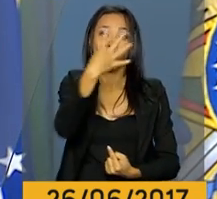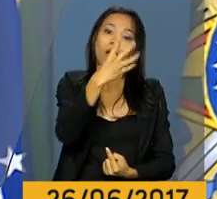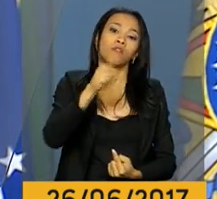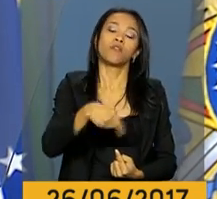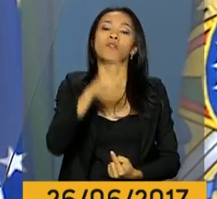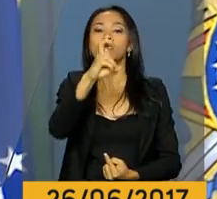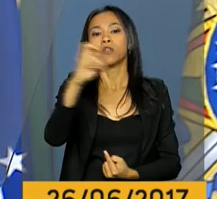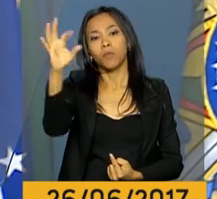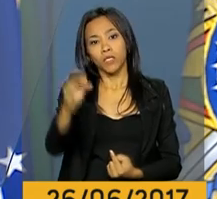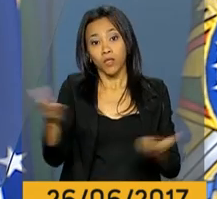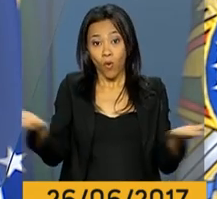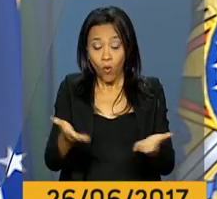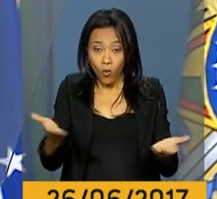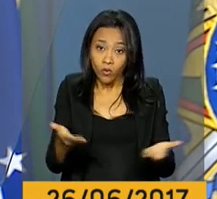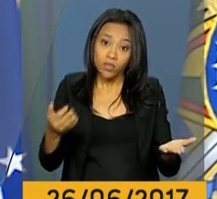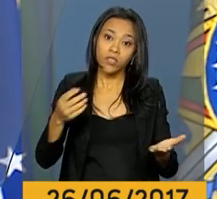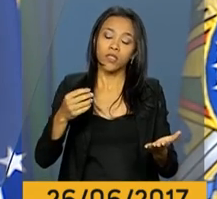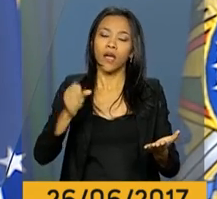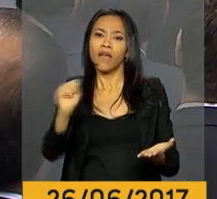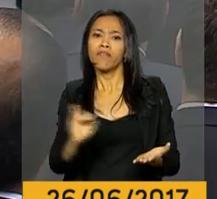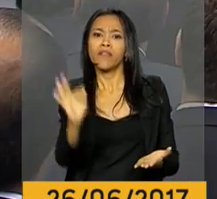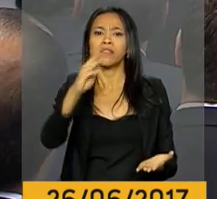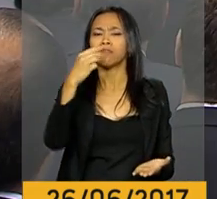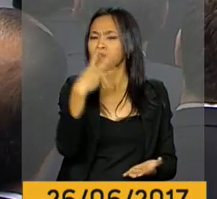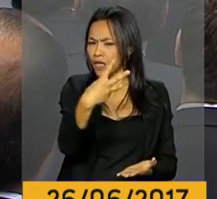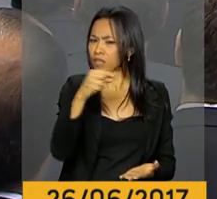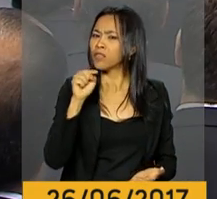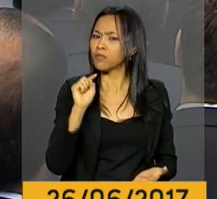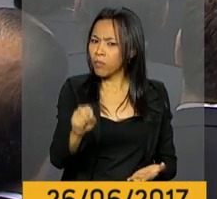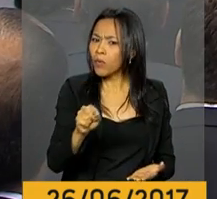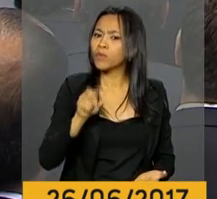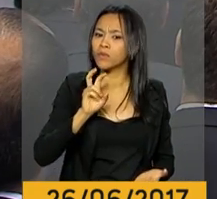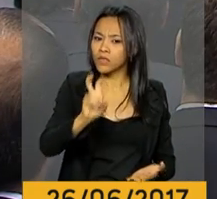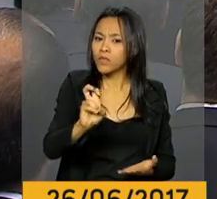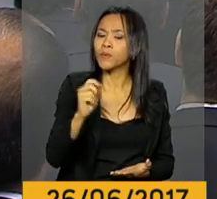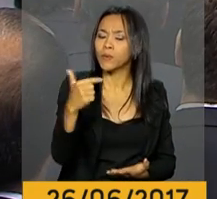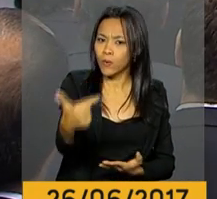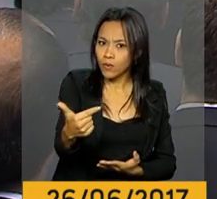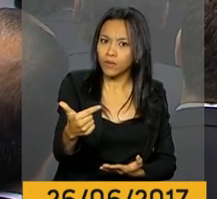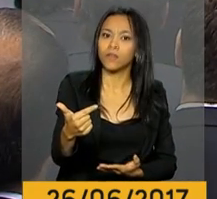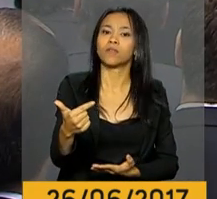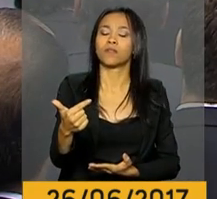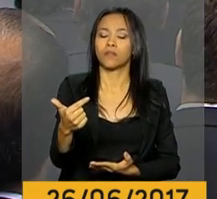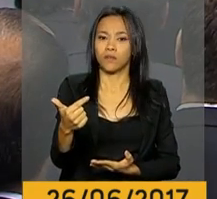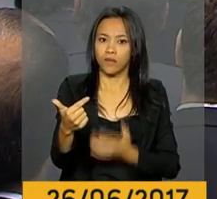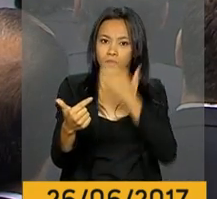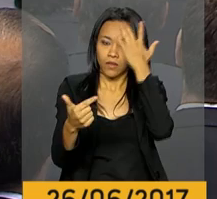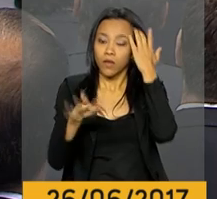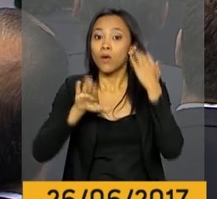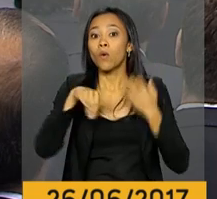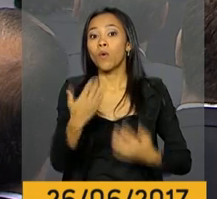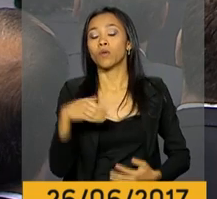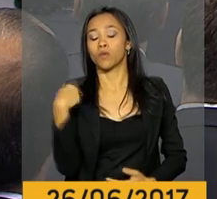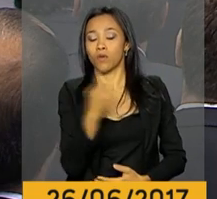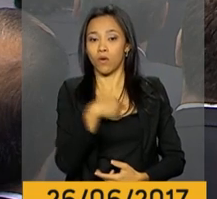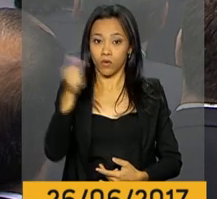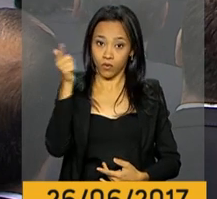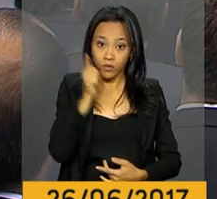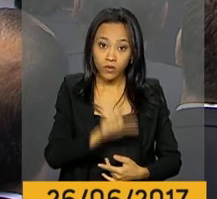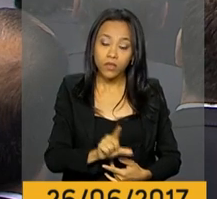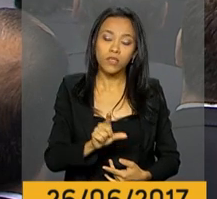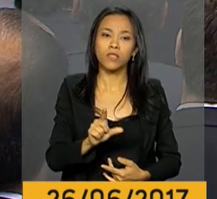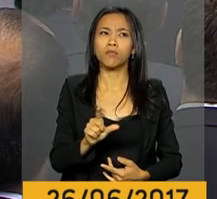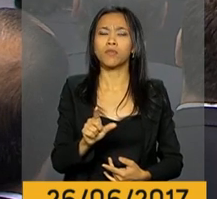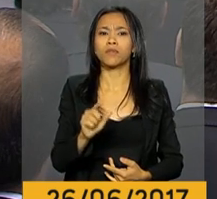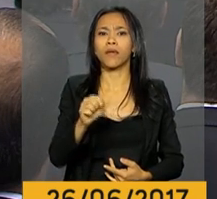Meta hoje estamos a 3.52 não é isso 3.52 quando alcançamos quando estivemos a